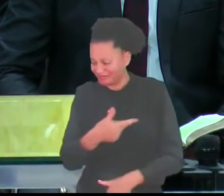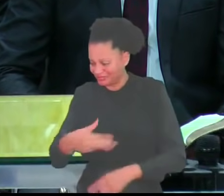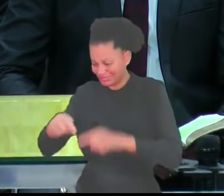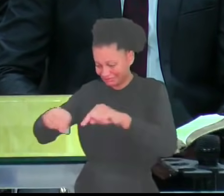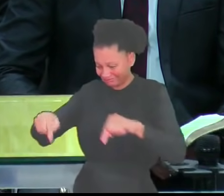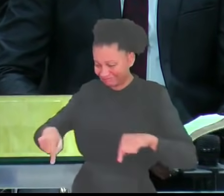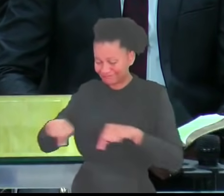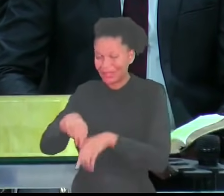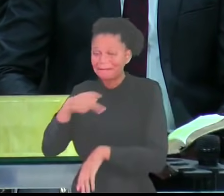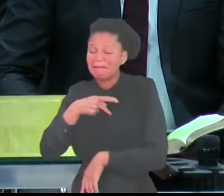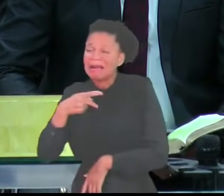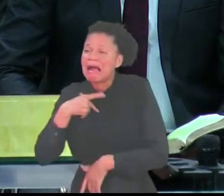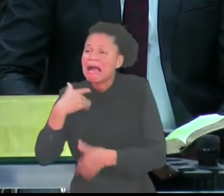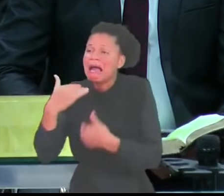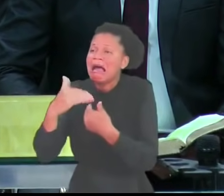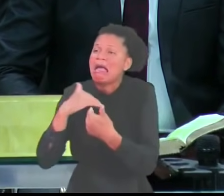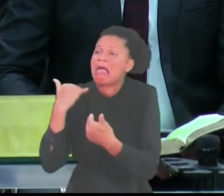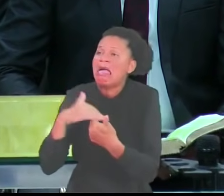pastor.